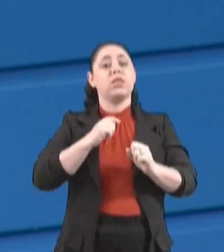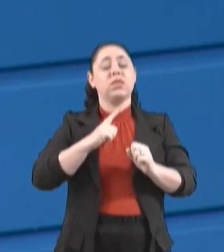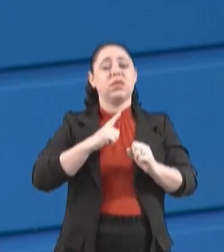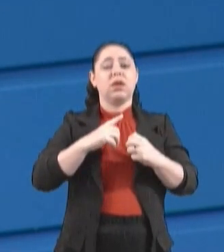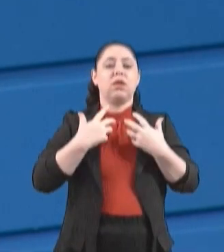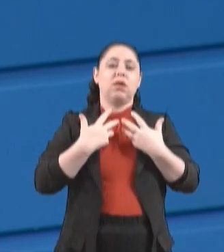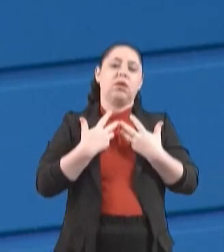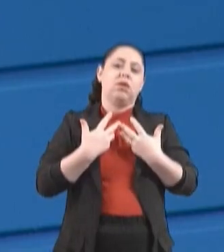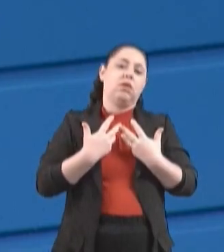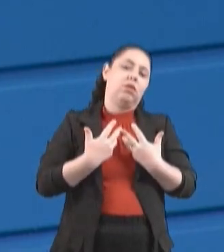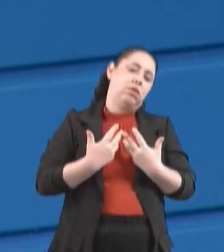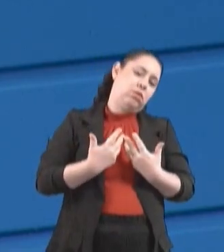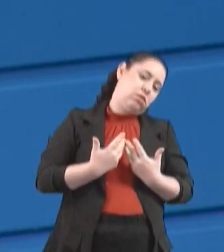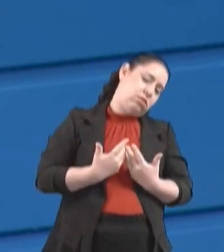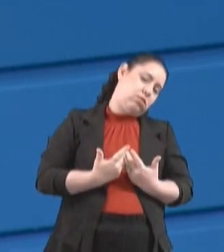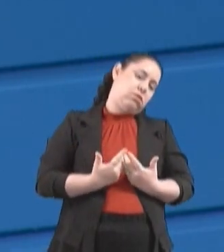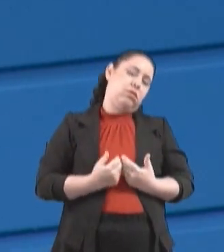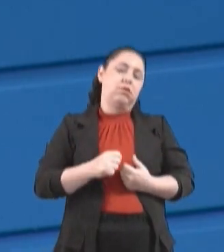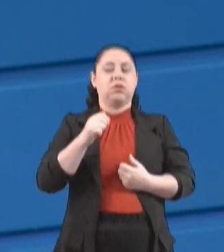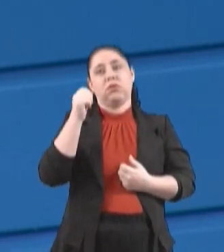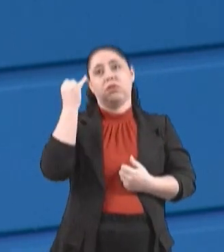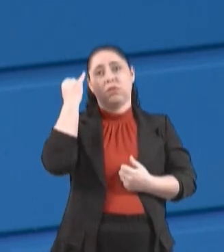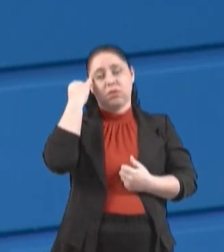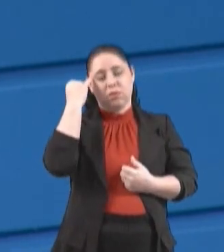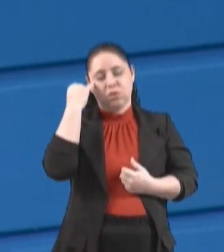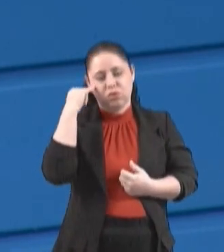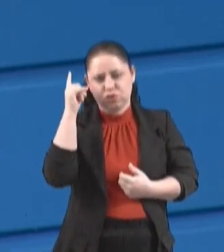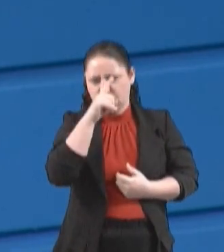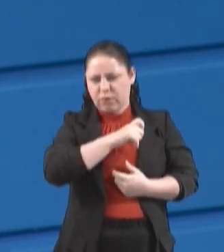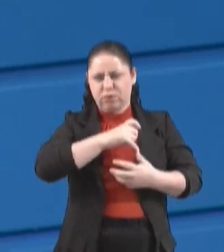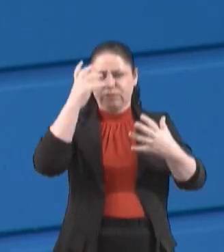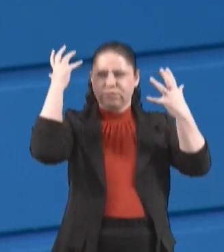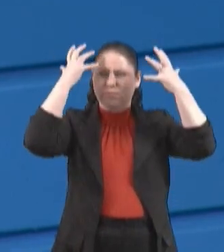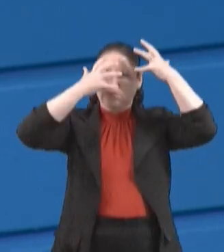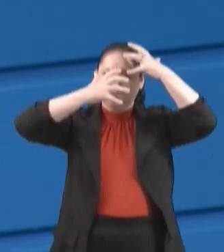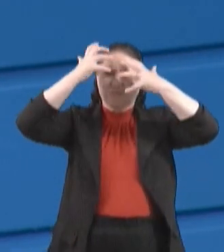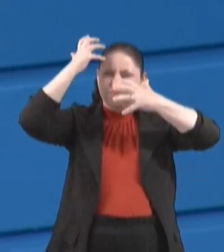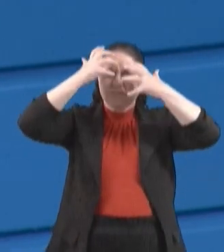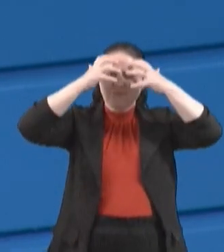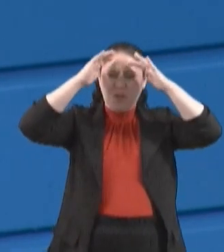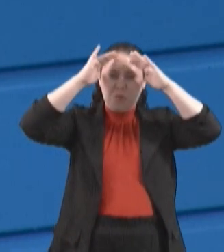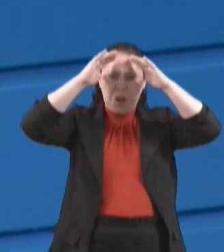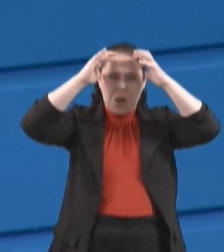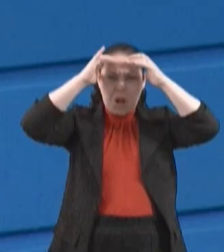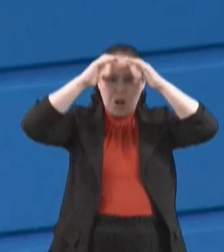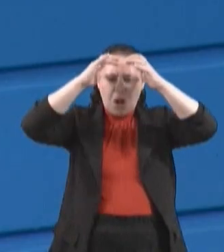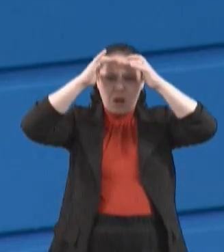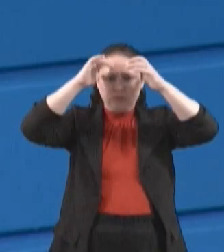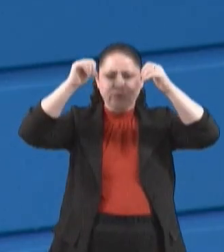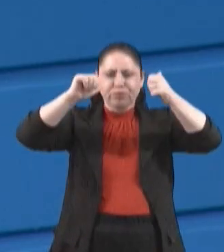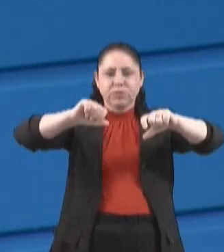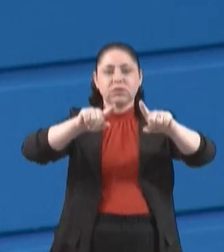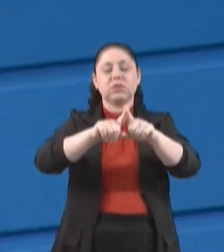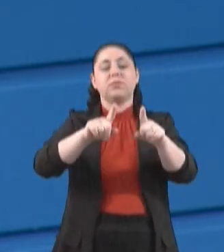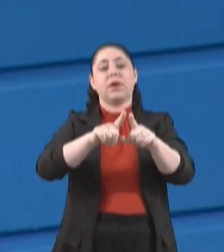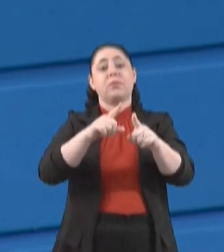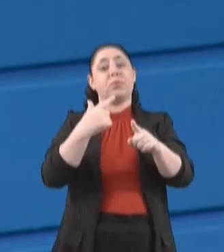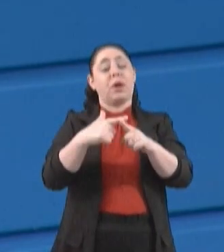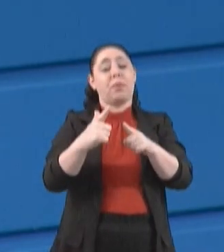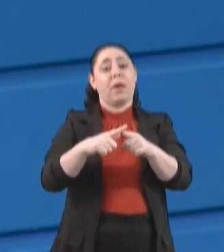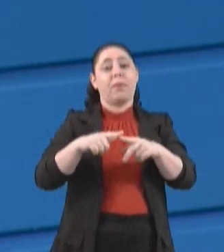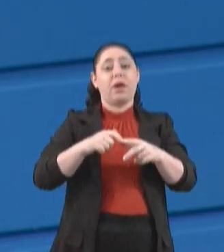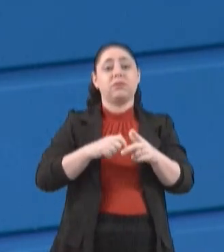de fadiga intensa, distúrbios do sono, dificuldades cognitivas, entre outros sintomas que comprometem severamente